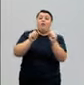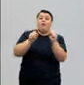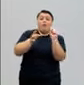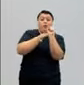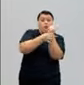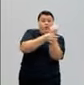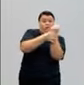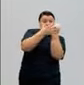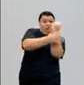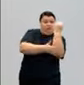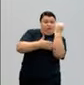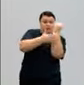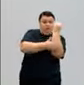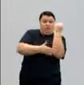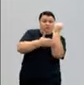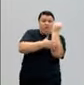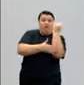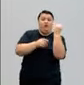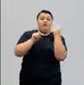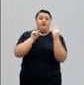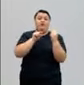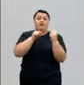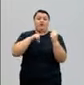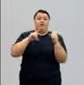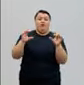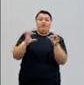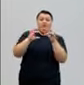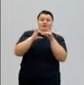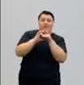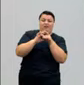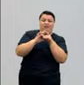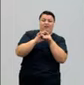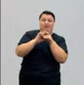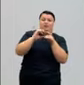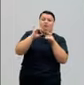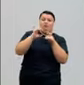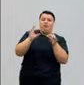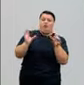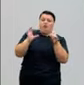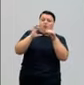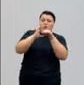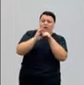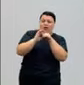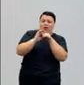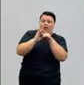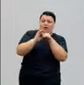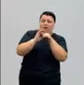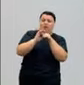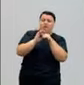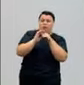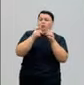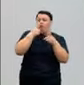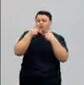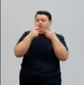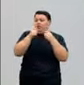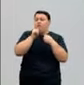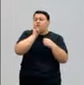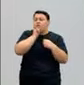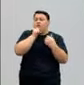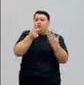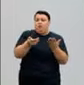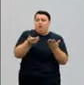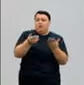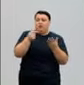anticorpos estimulados, eles vão ter a ligação ali, o elo de ligação, posso dizer assim, né? Um exemplo,